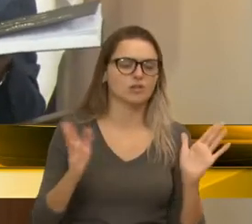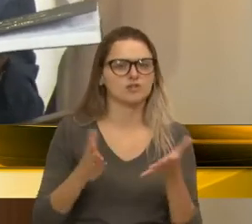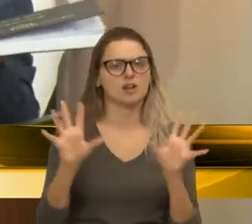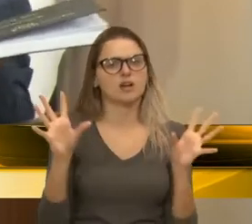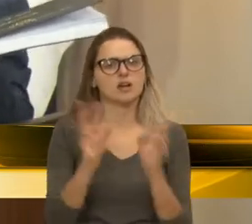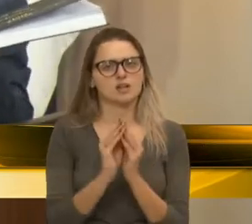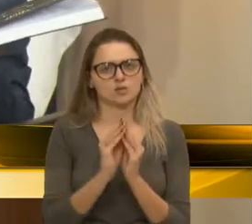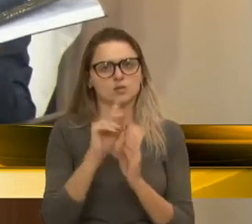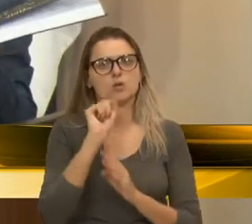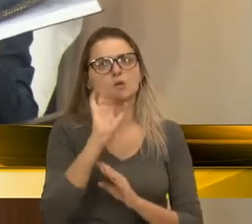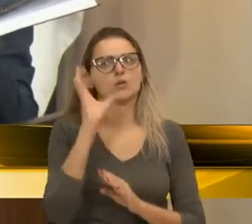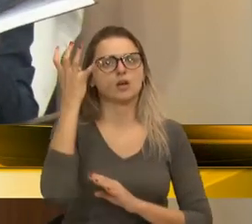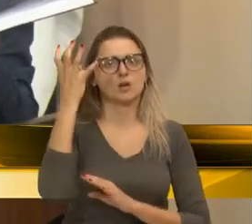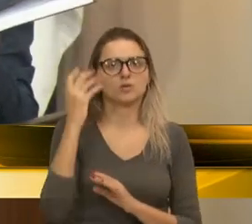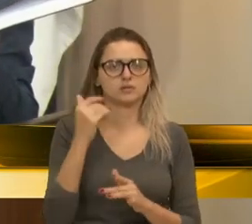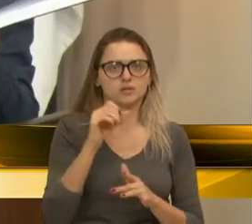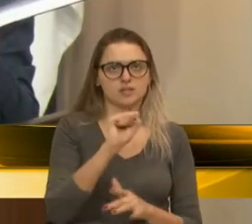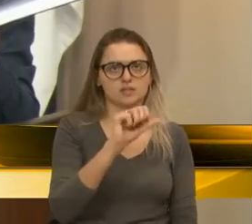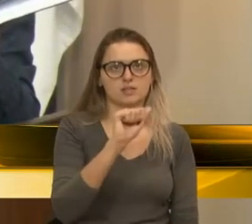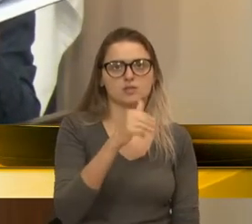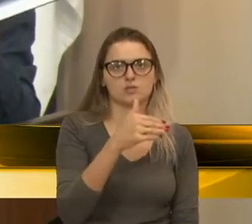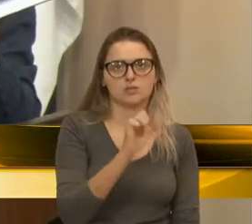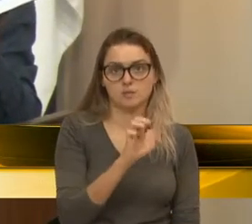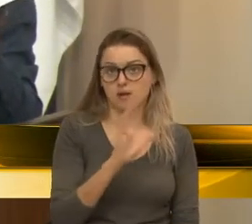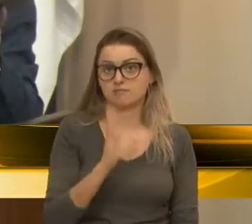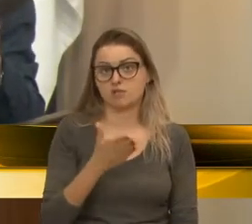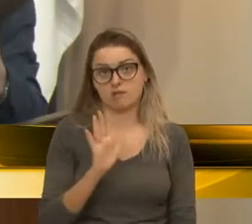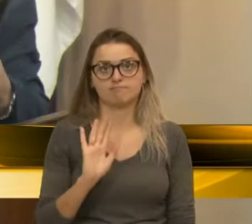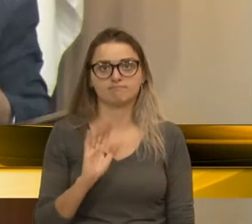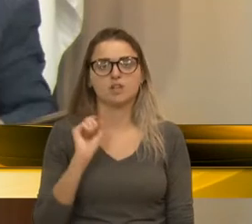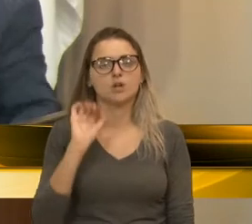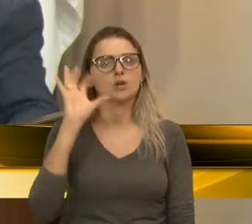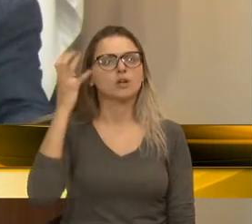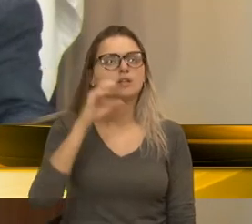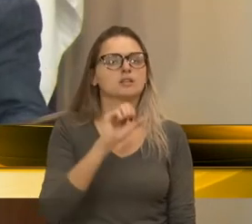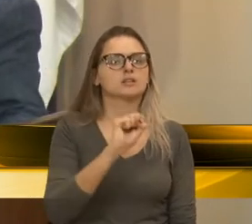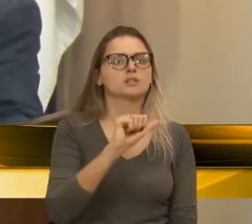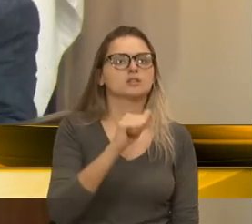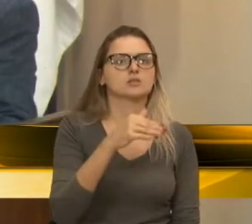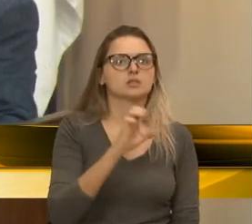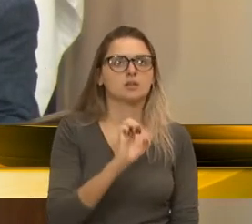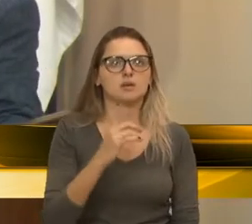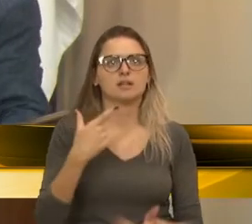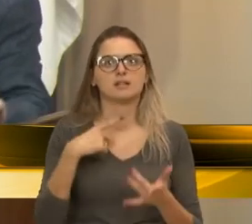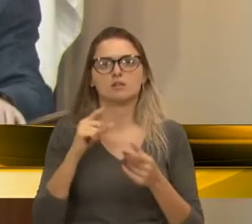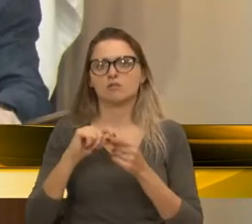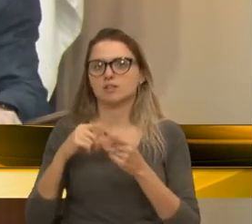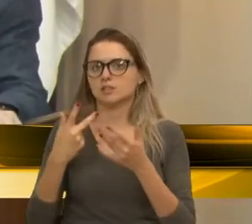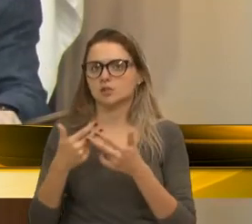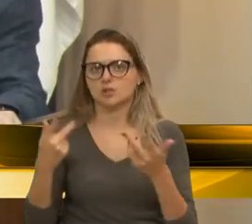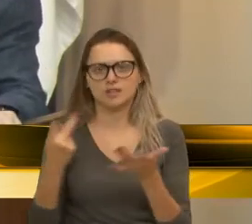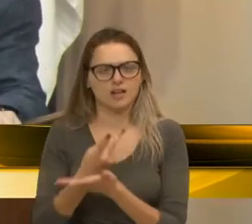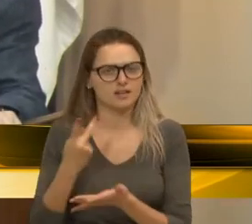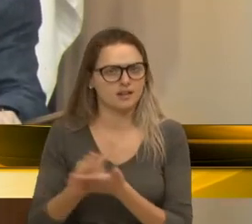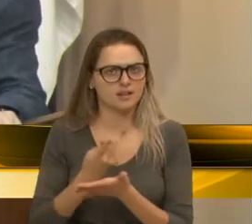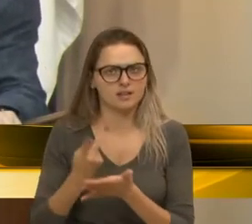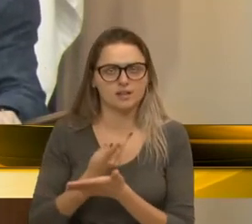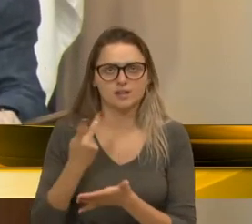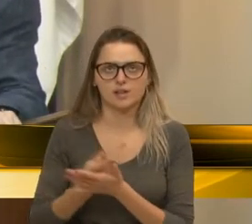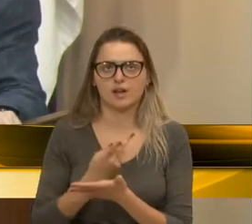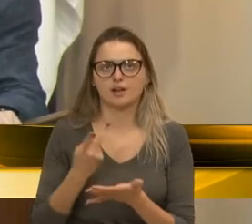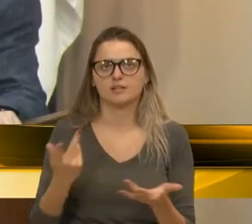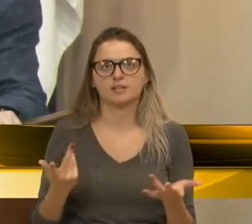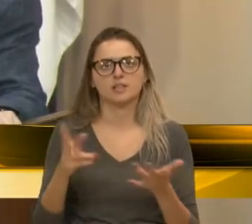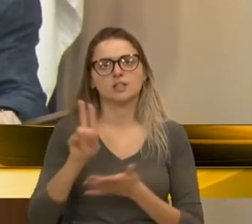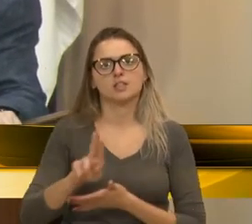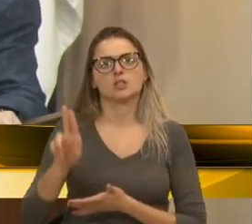do que está acontecendo no SAMAI. Tá? O que está acontecendo no SAMAI. Estão batendo cabeça lá, lamentavelmente,